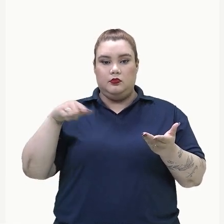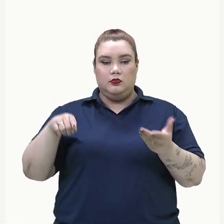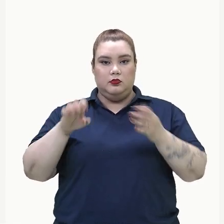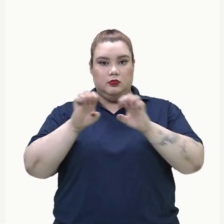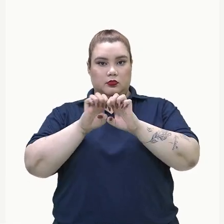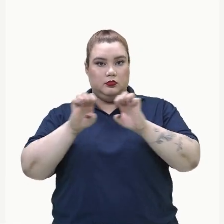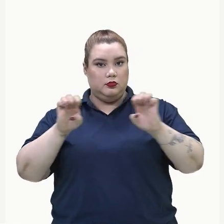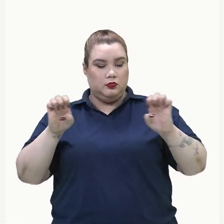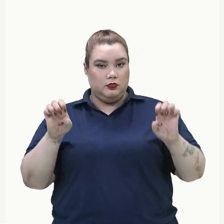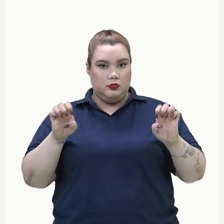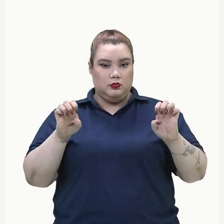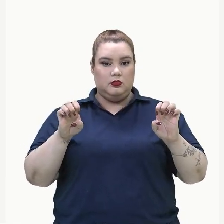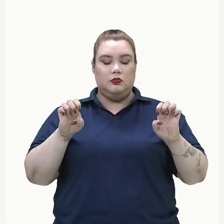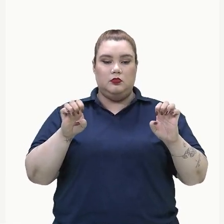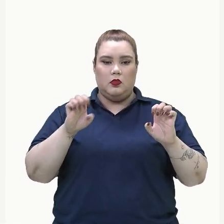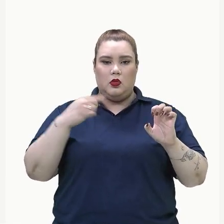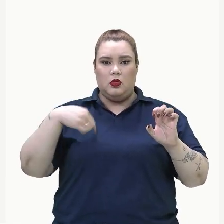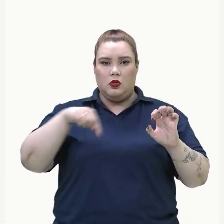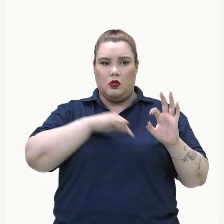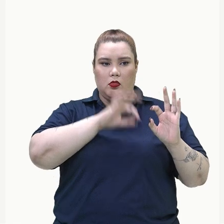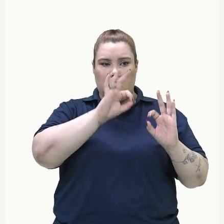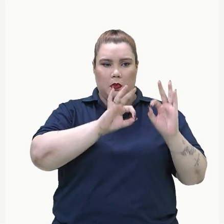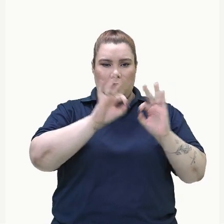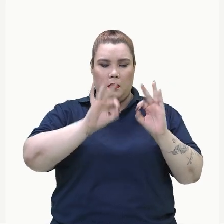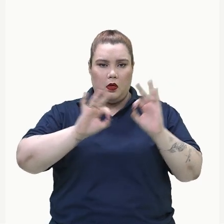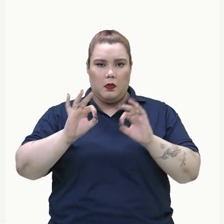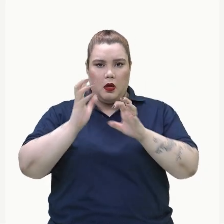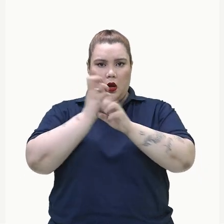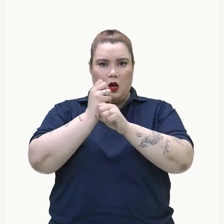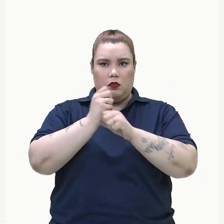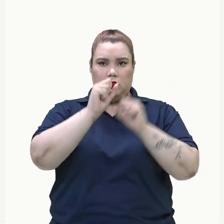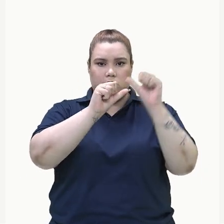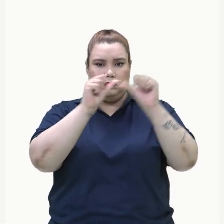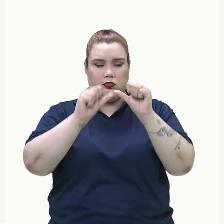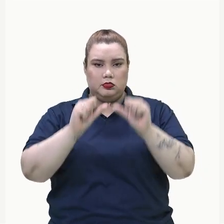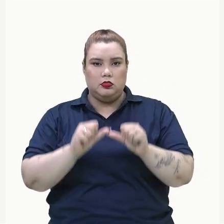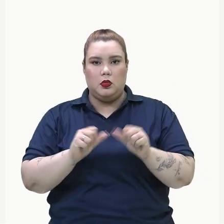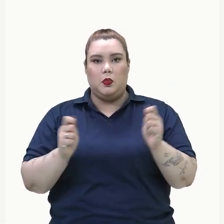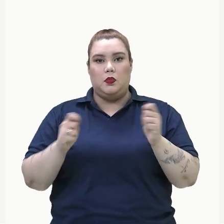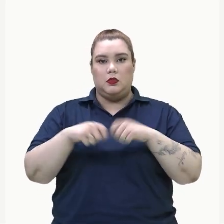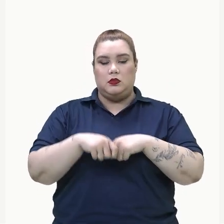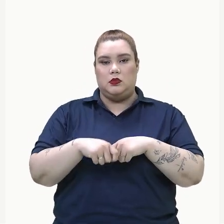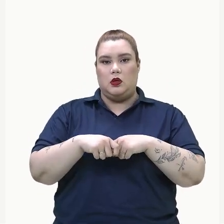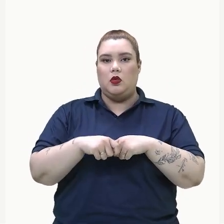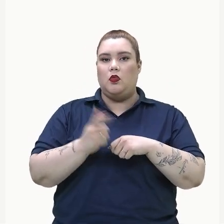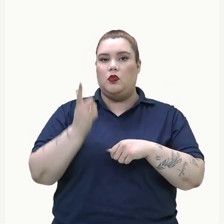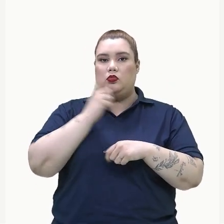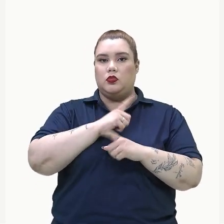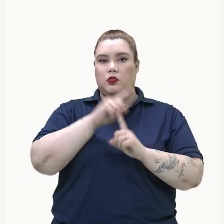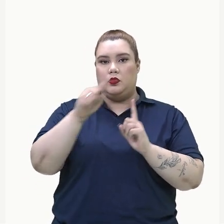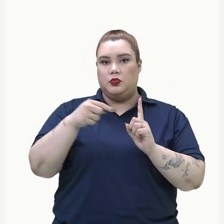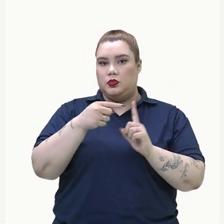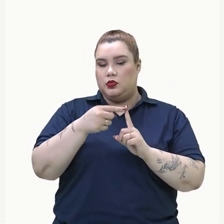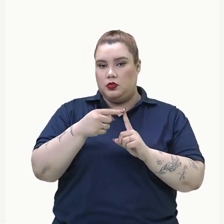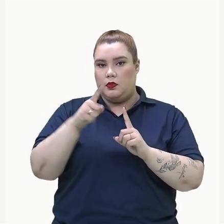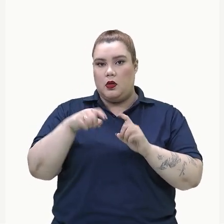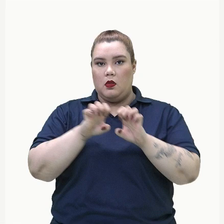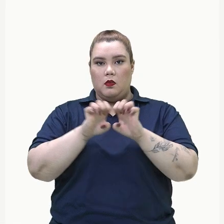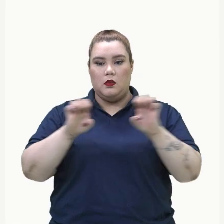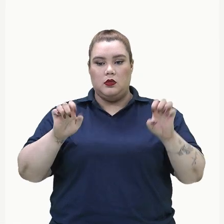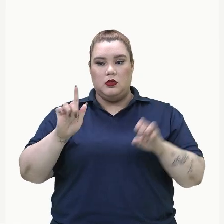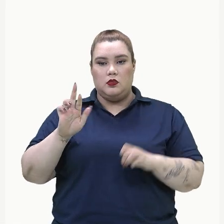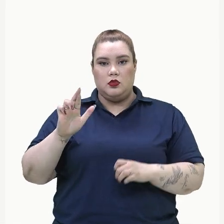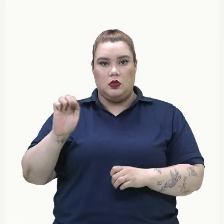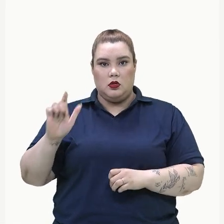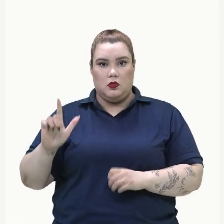expressão, fizemos aí um trabalho para poder deixar no formato aí da equação geral da reta.